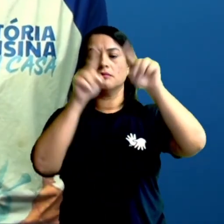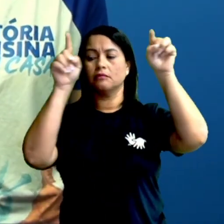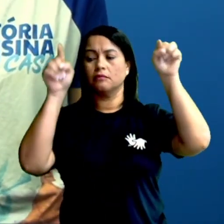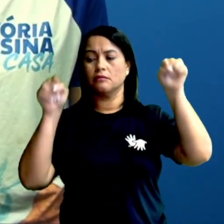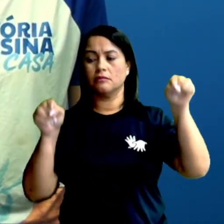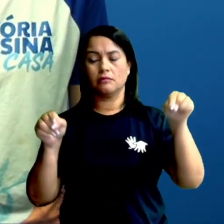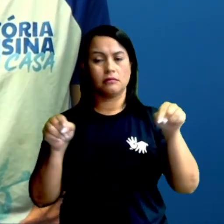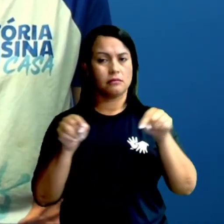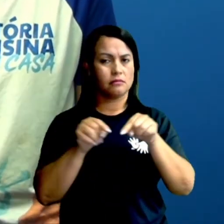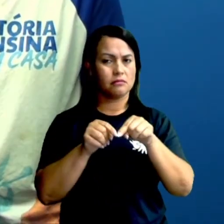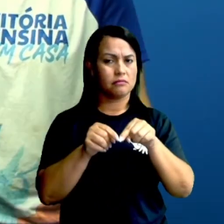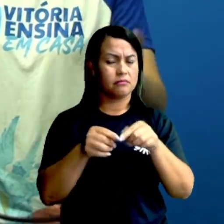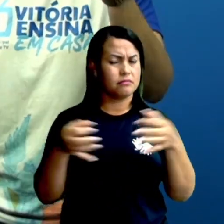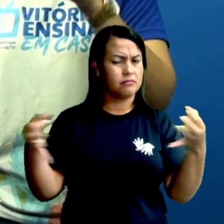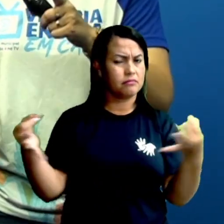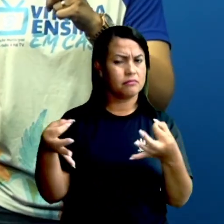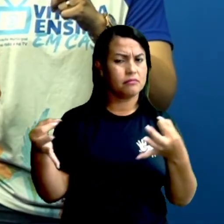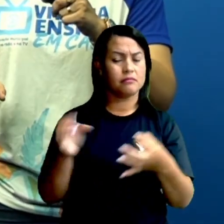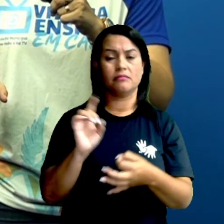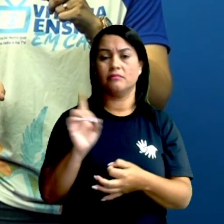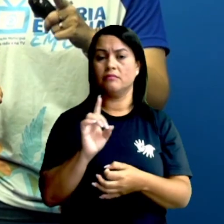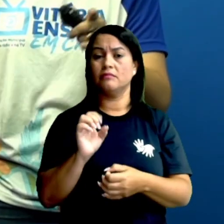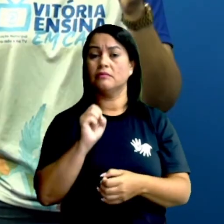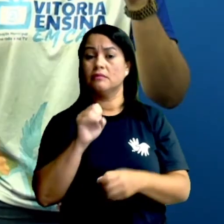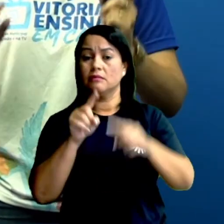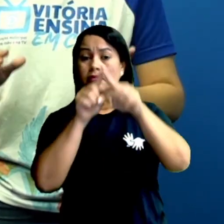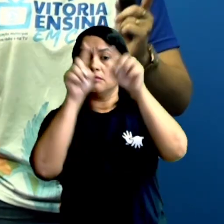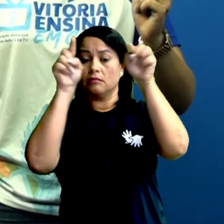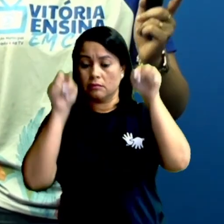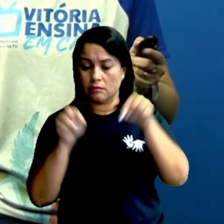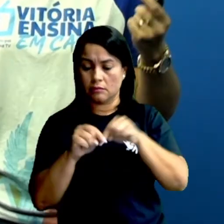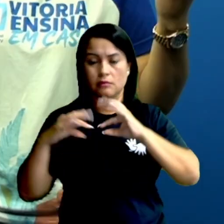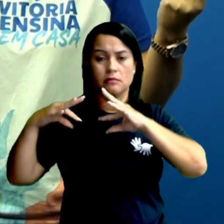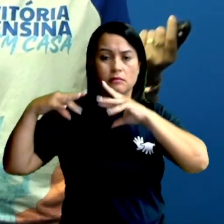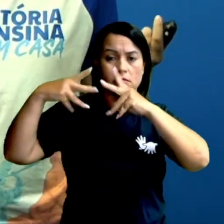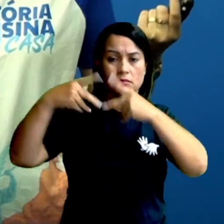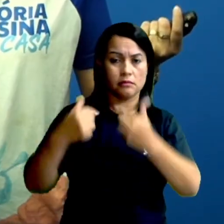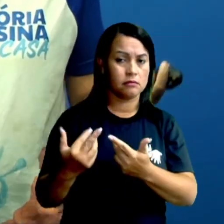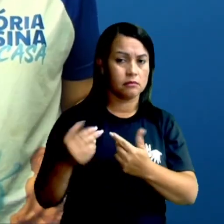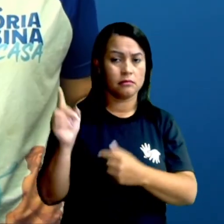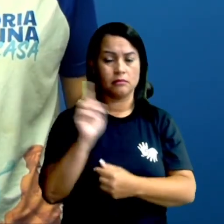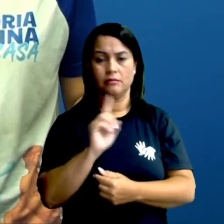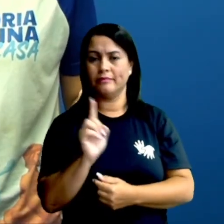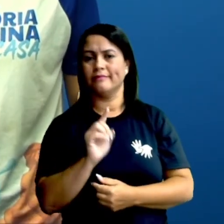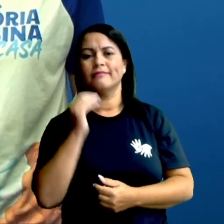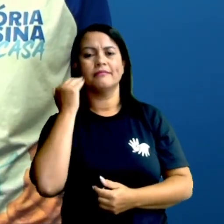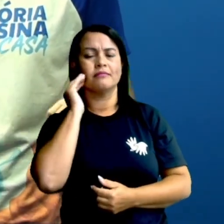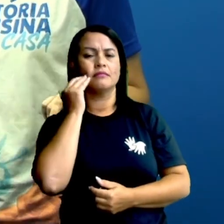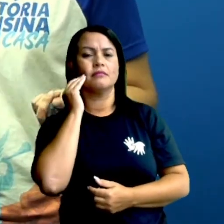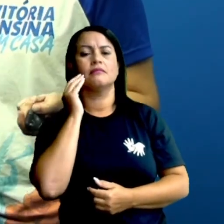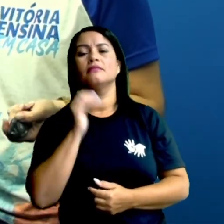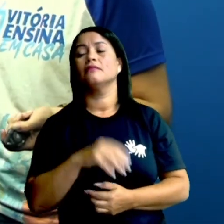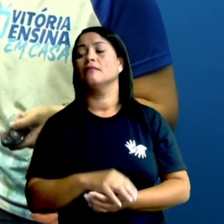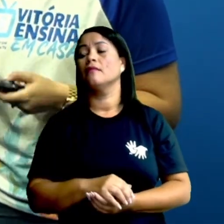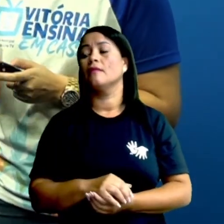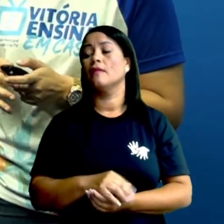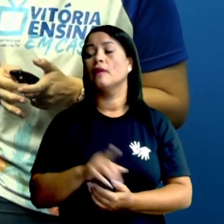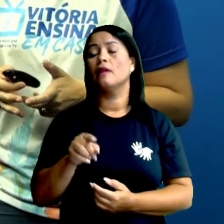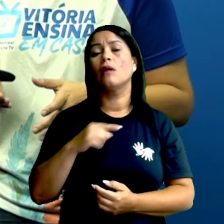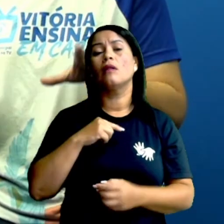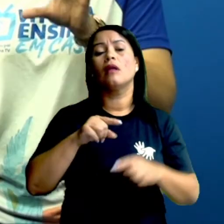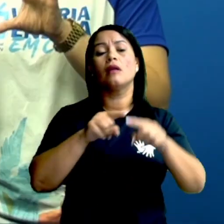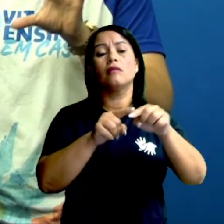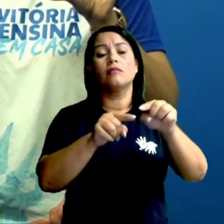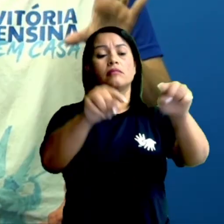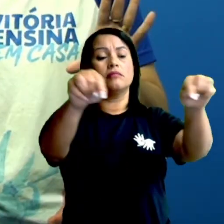era um quadrado perfeito, né? Porque se fosse o quadrado, teria o quê? Todos os lados iguais, né? Então, esse terreno dele